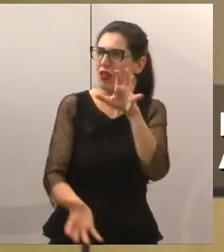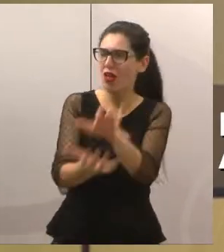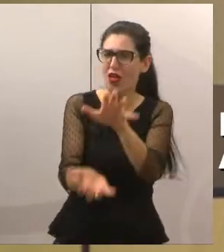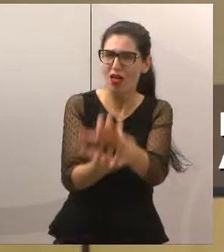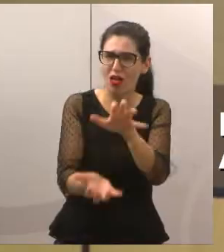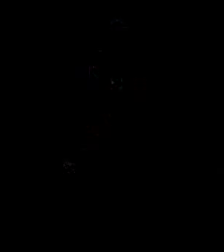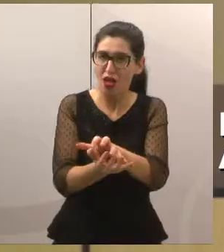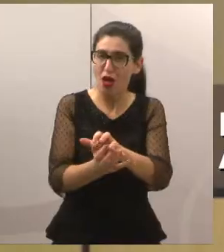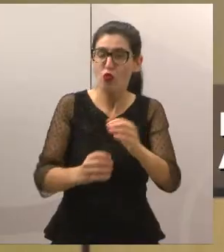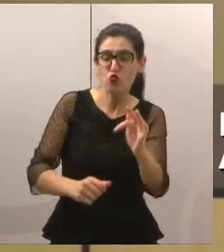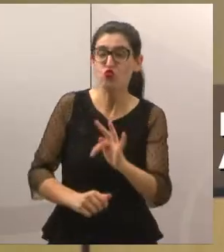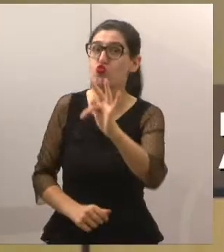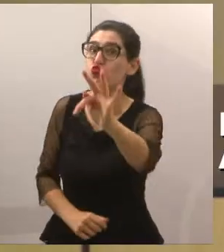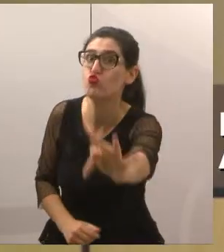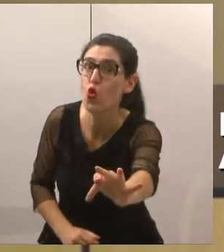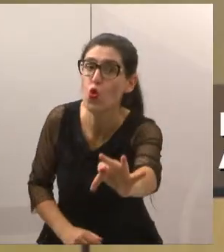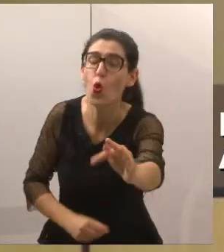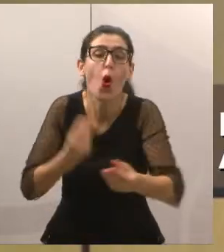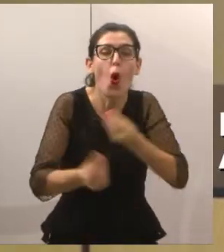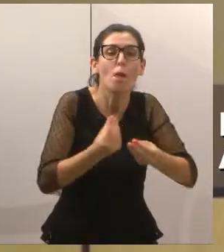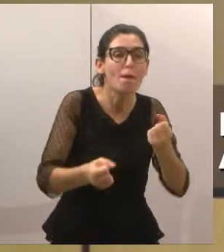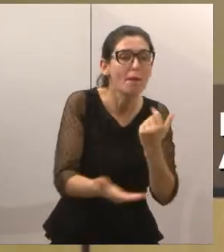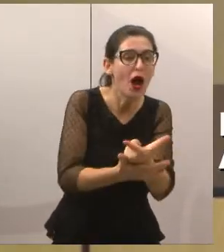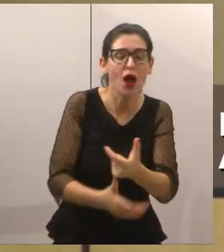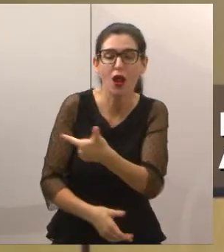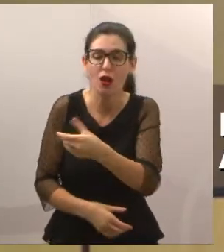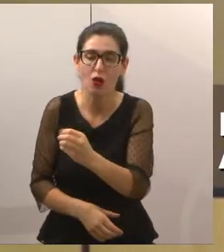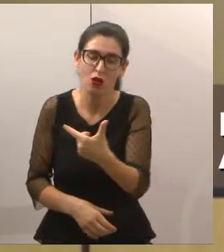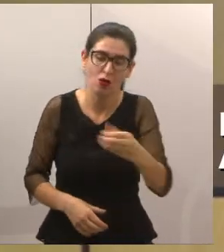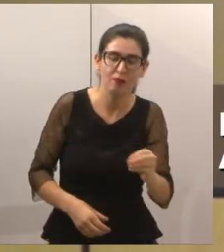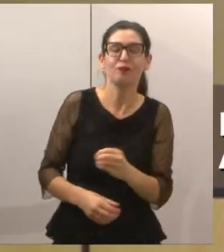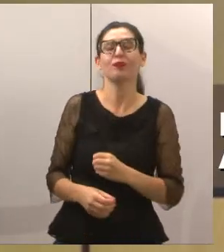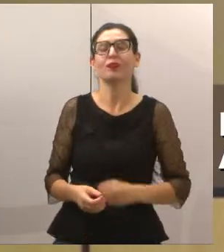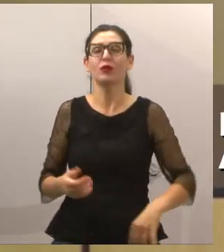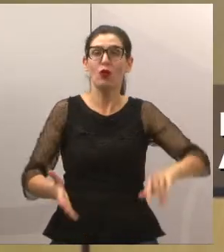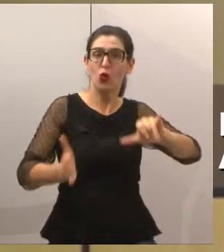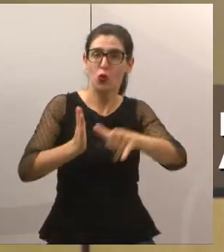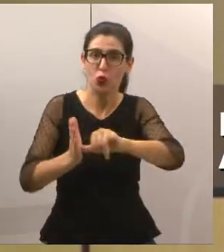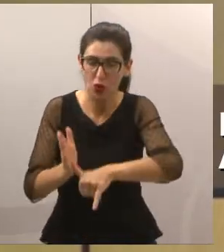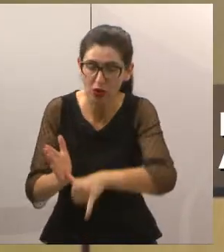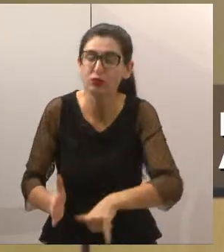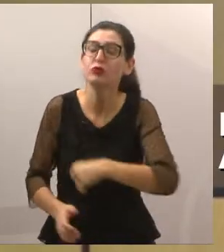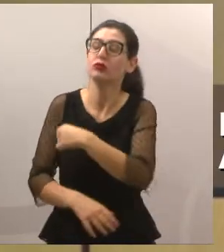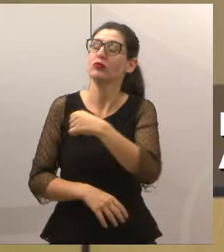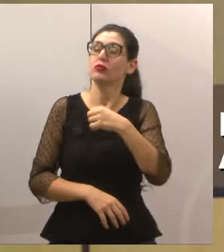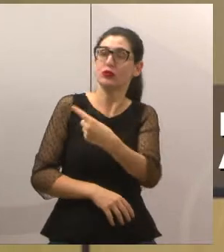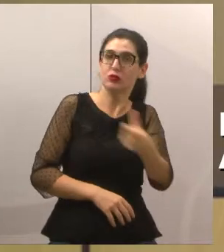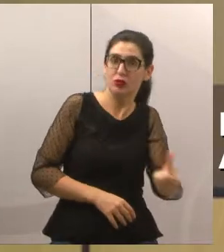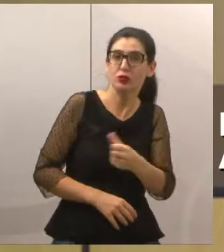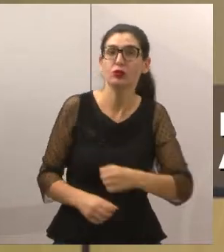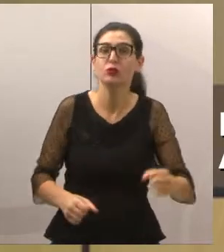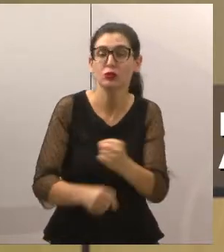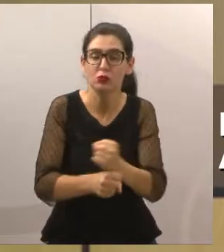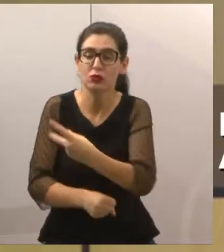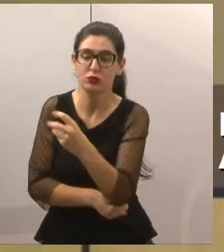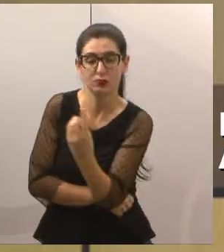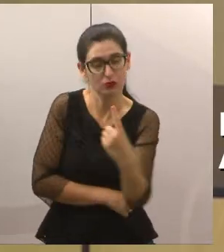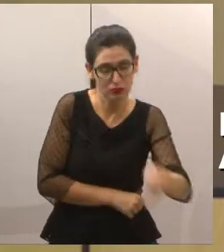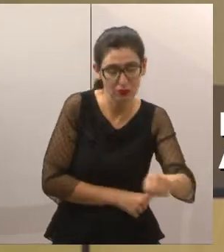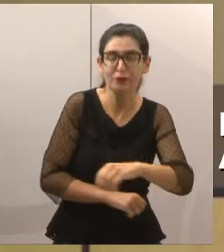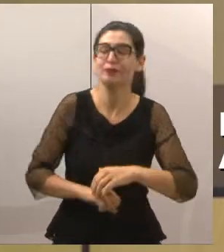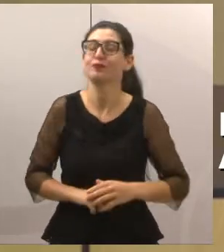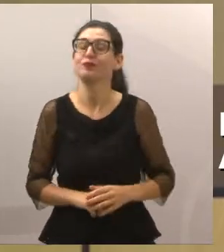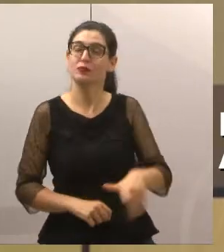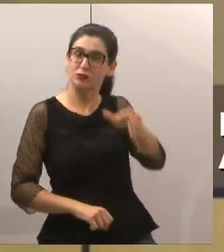exercício de 2020. Conforme o edital número 16 do ano de 2019, publicado no Boletim Oficial